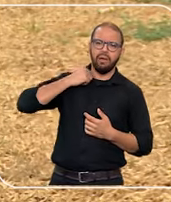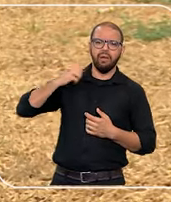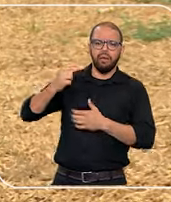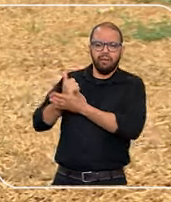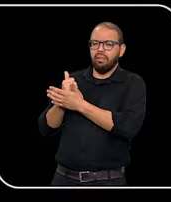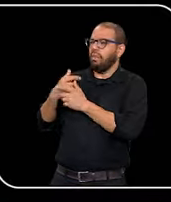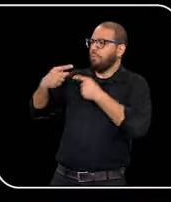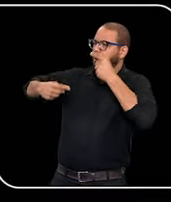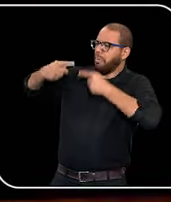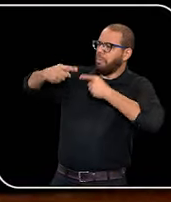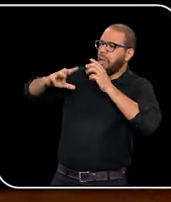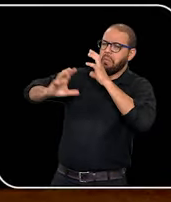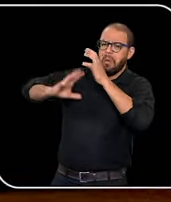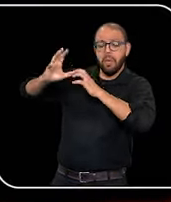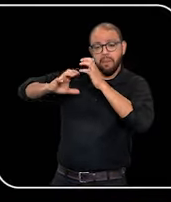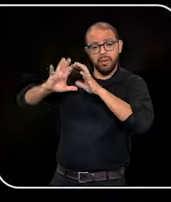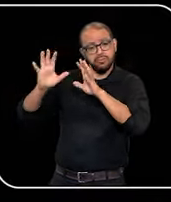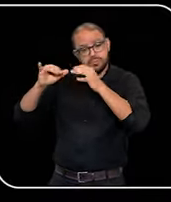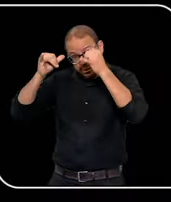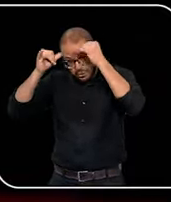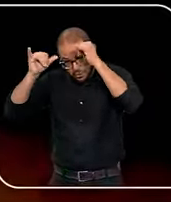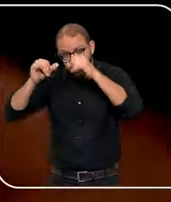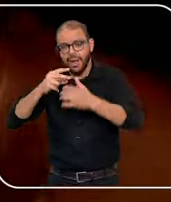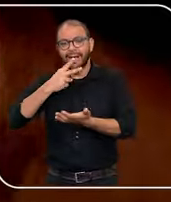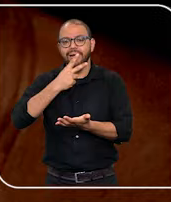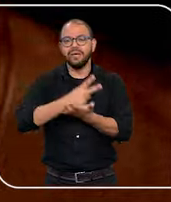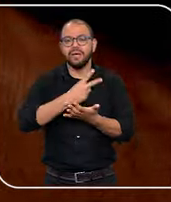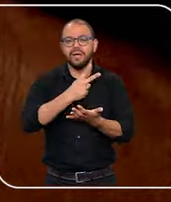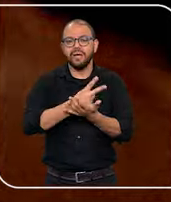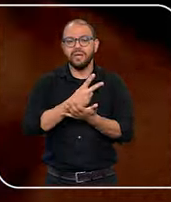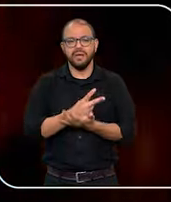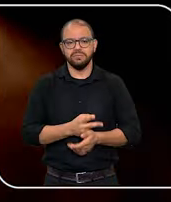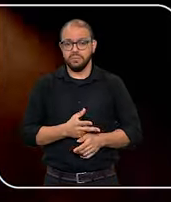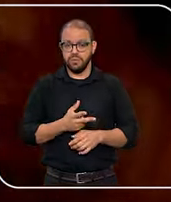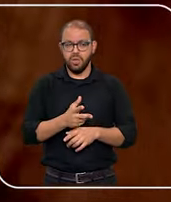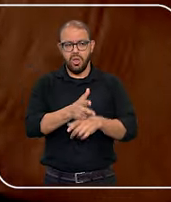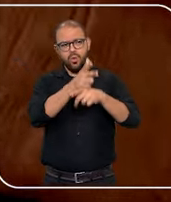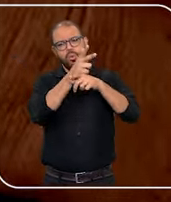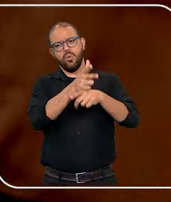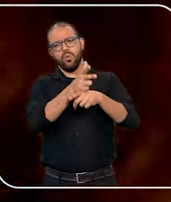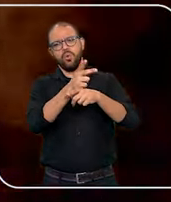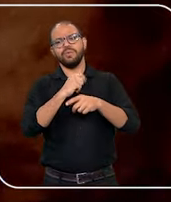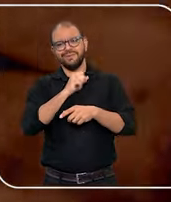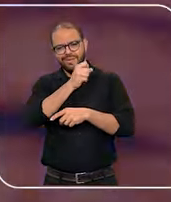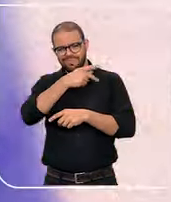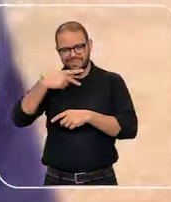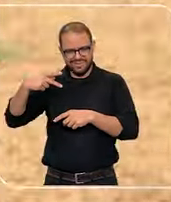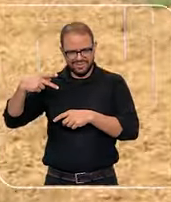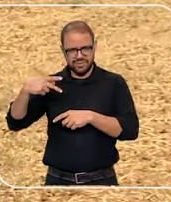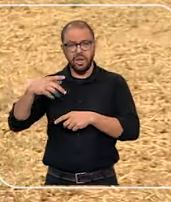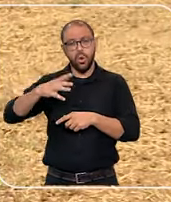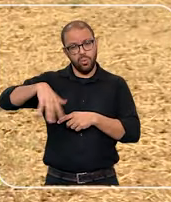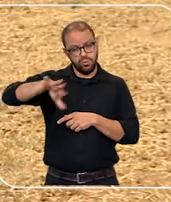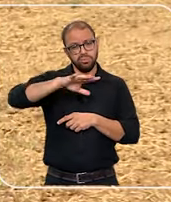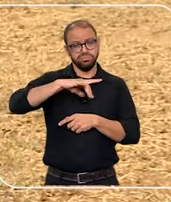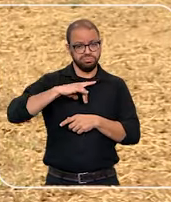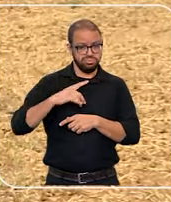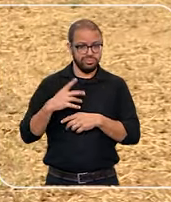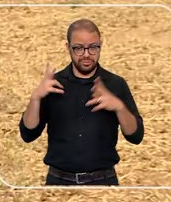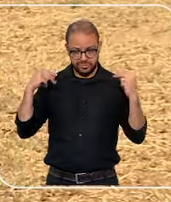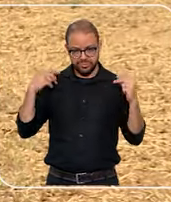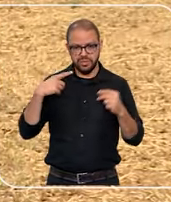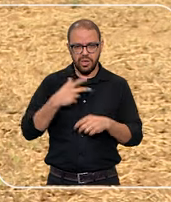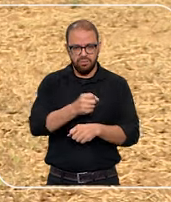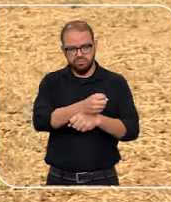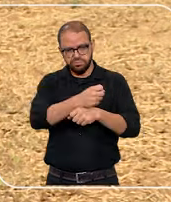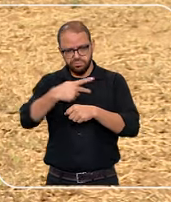com o passageiro. Outra questão que a gente orienta é ele sempre filmar a corrida dele. Existe um aplicativo que a maioria dos motoristas